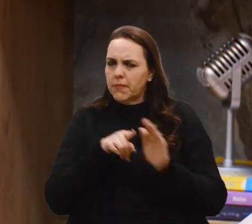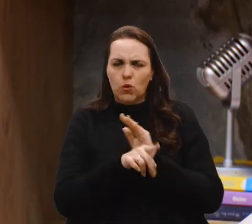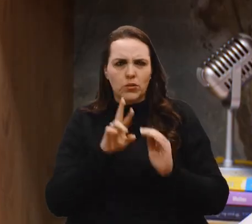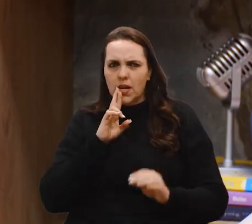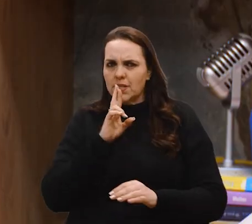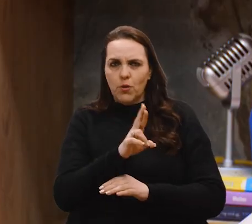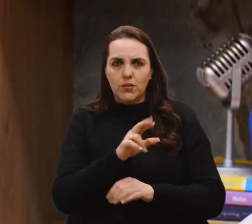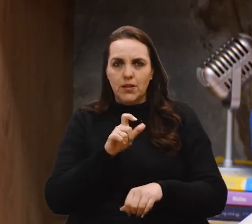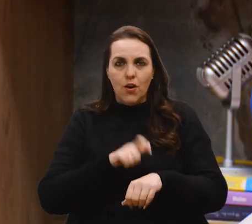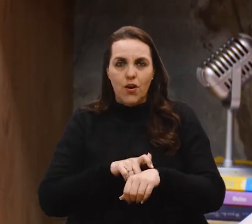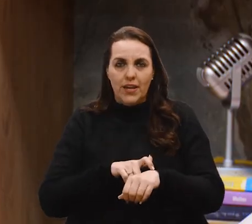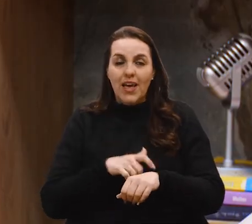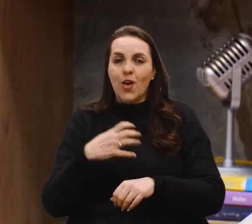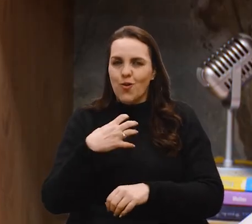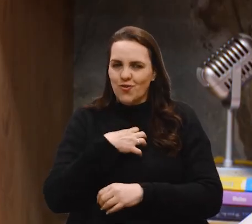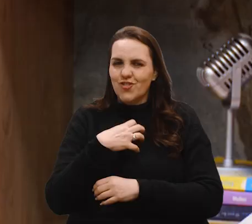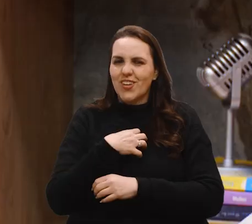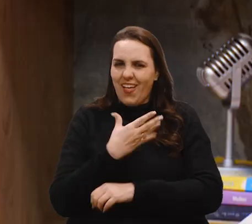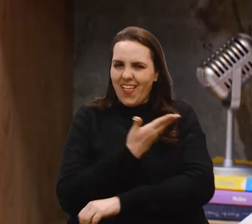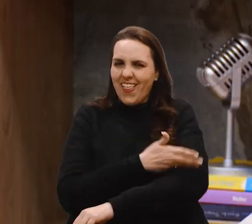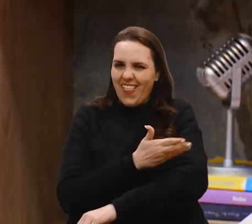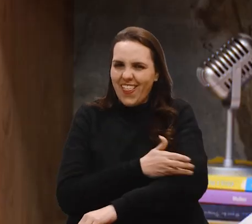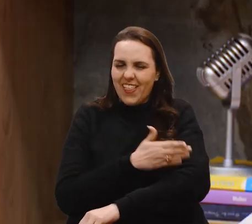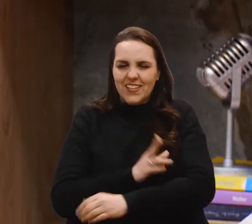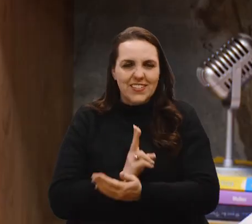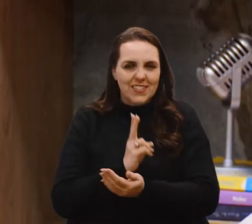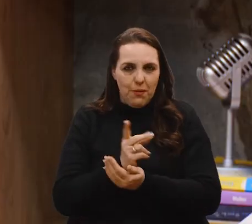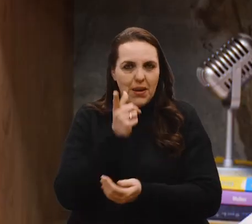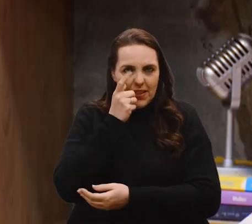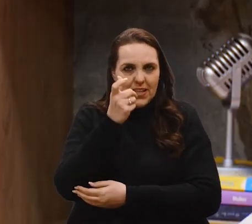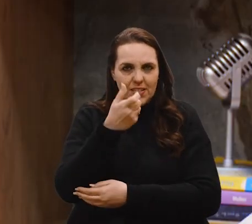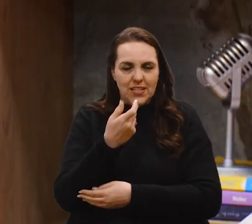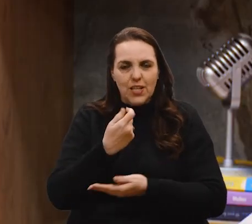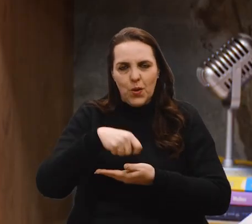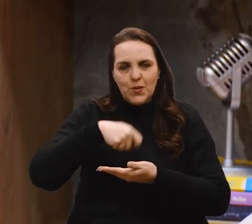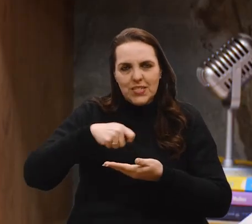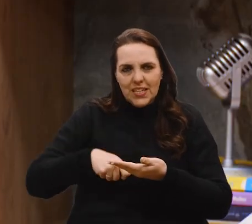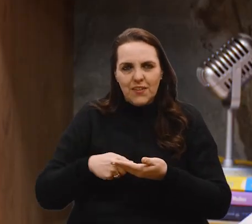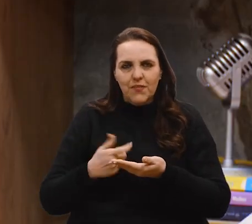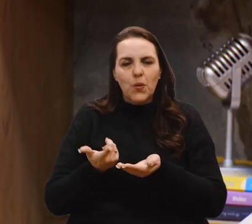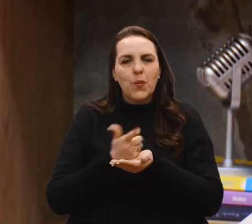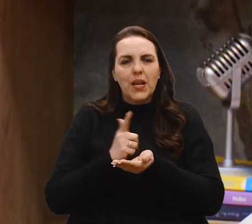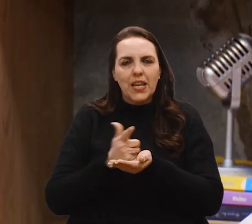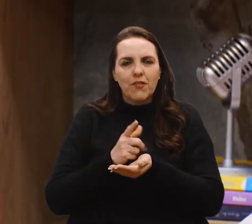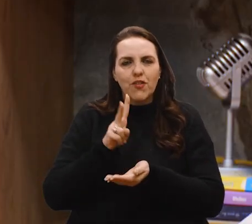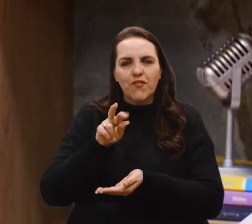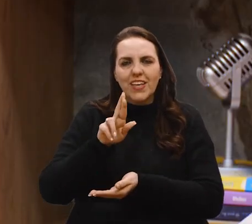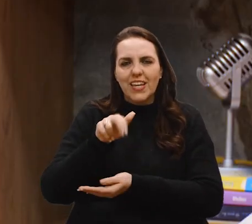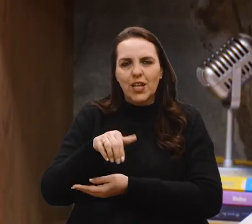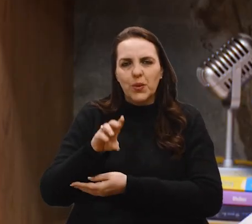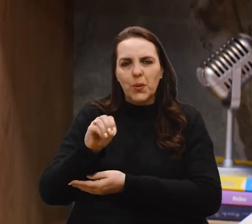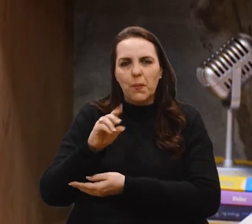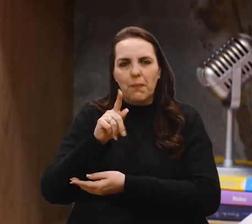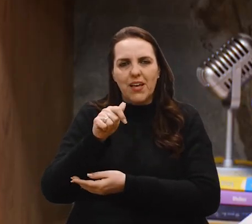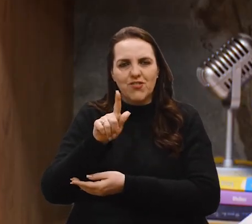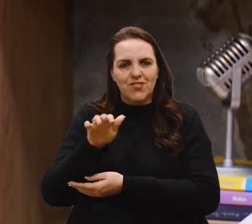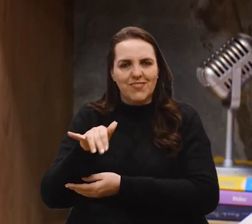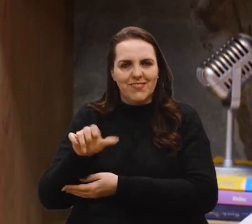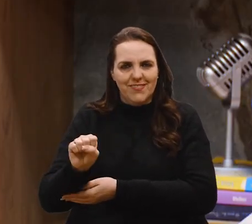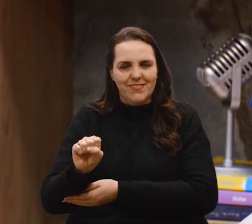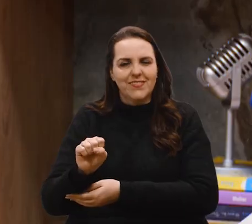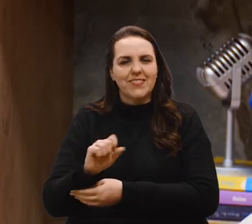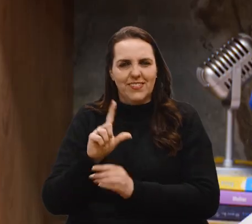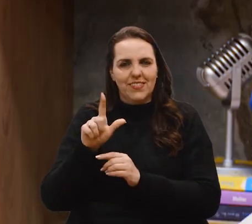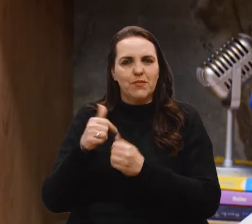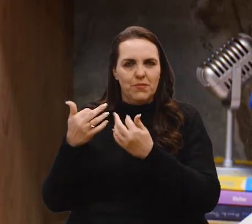Curiosa. Mas eu tinha uma mania interessante. Isso é bem legal, porque eu até escrevi sobre isso no Virando Páginas, que é um livro da virada. Depois eu explico mais. Que eu